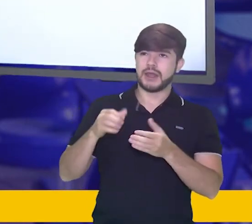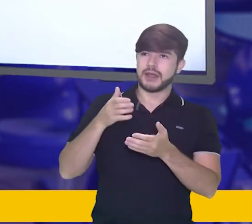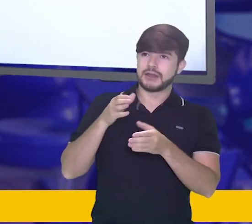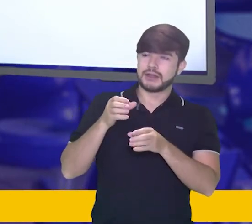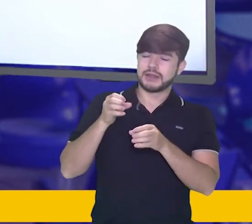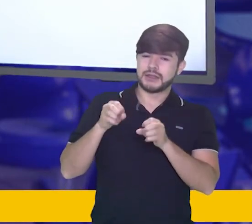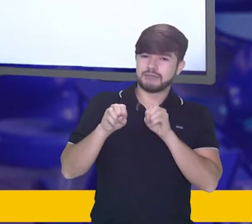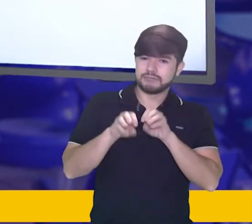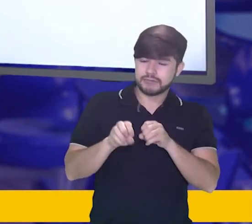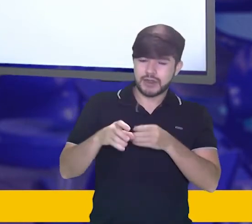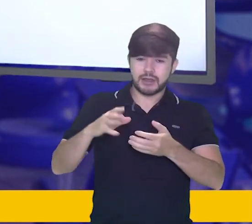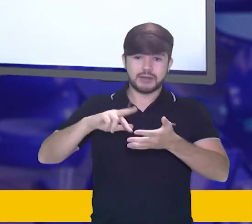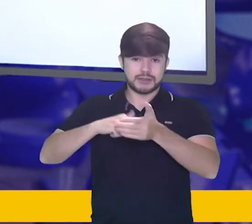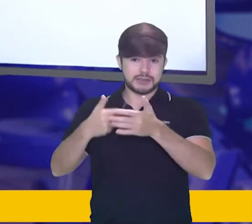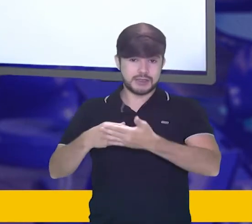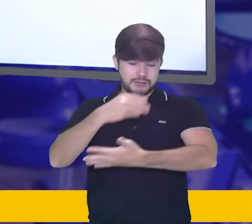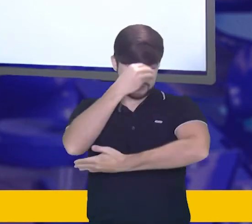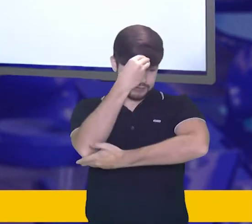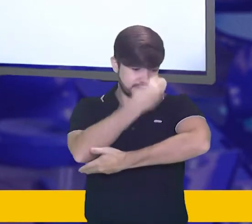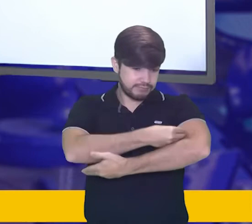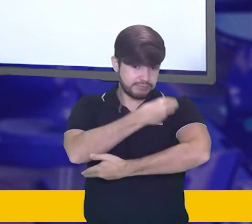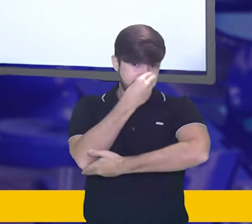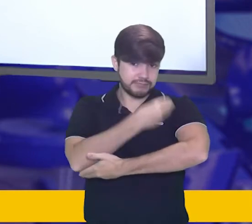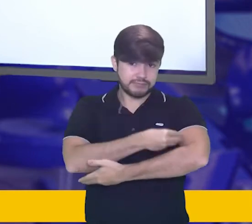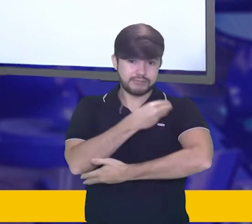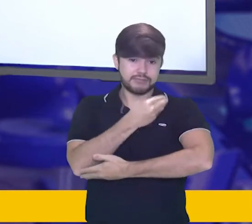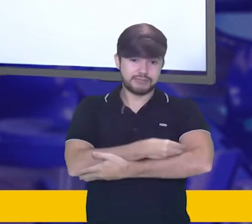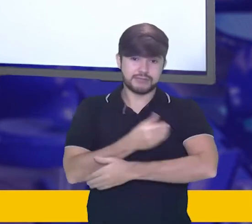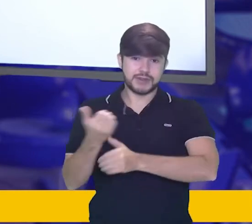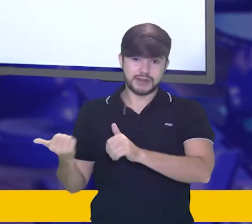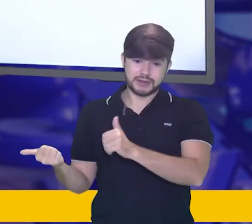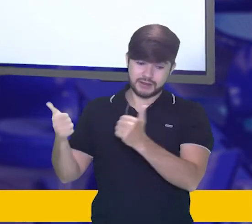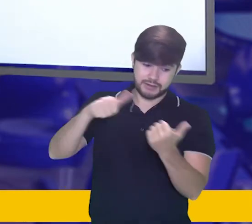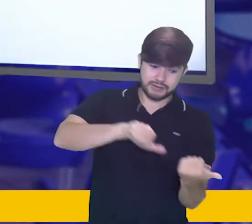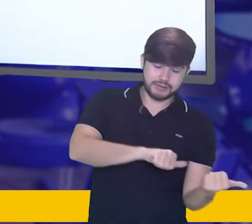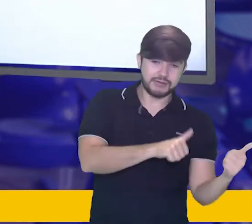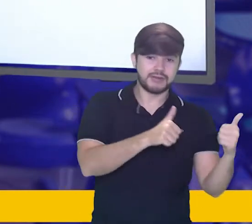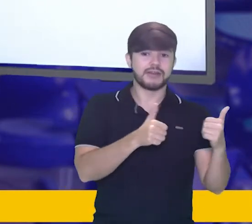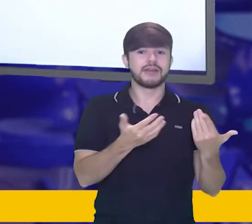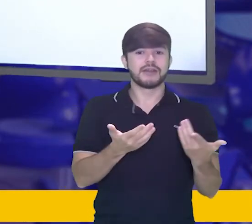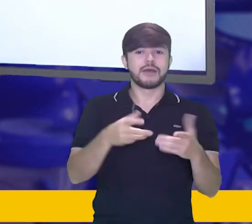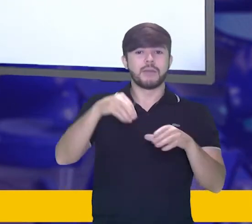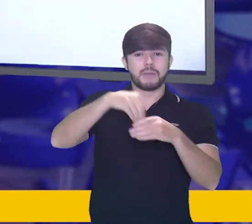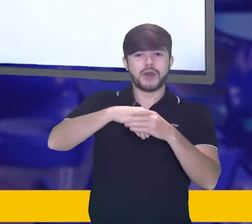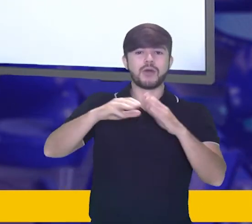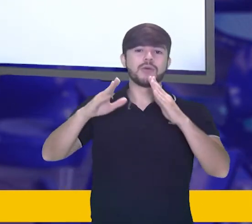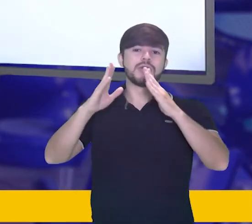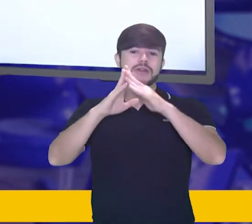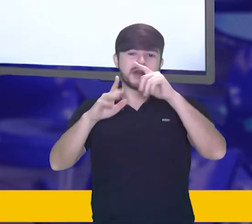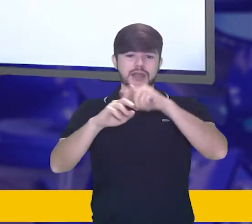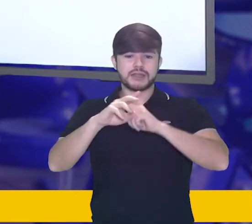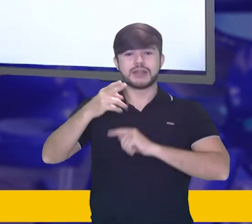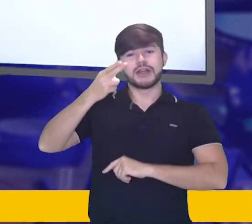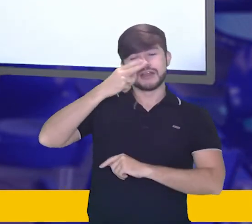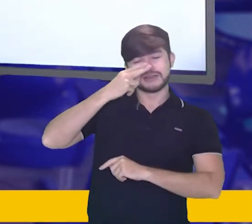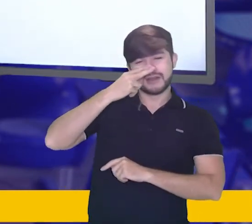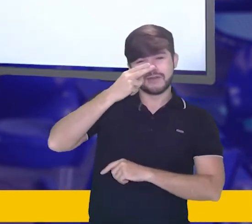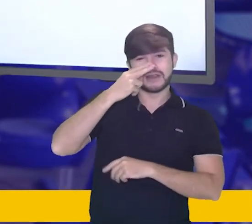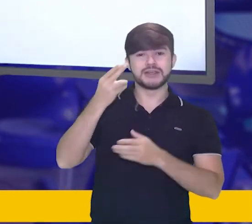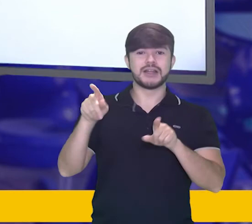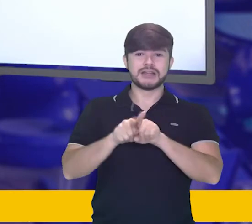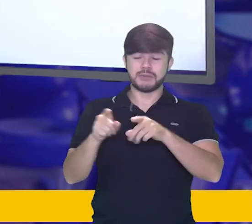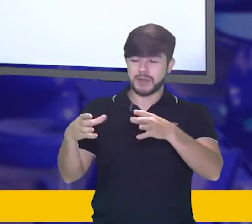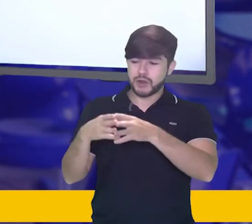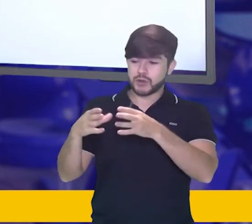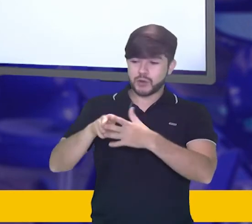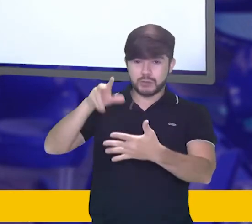Um ritual de iniciação para o batismo na igreja evangélica, por exemplo, né? E toda essa